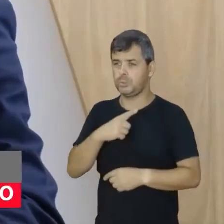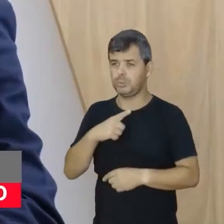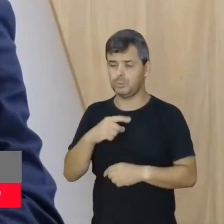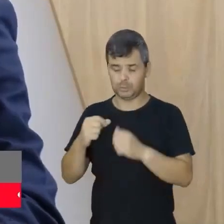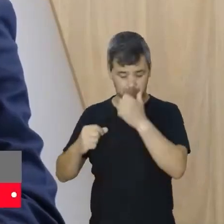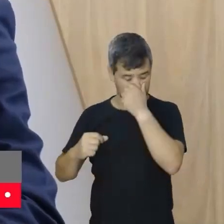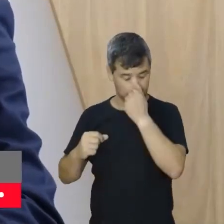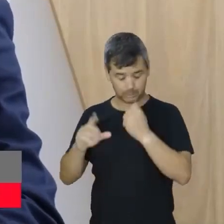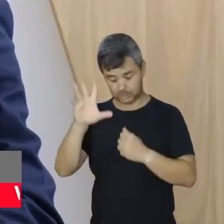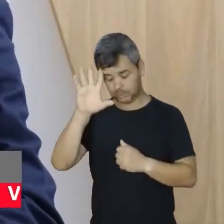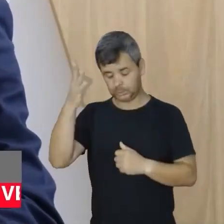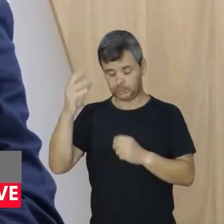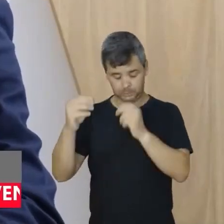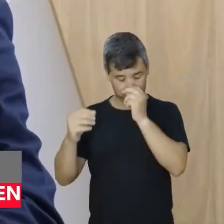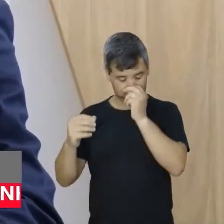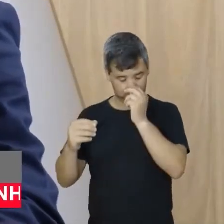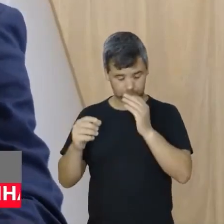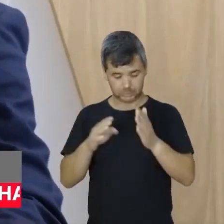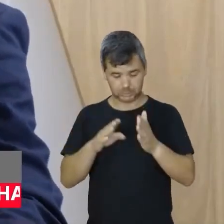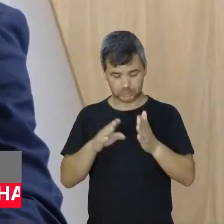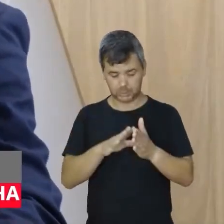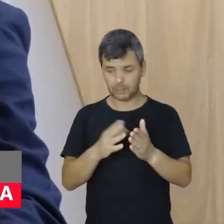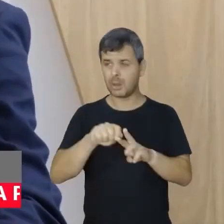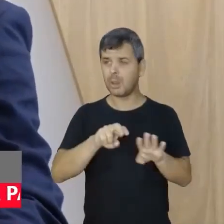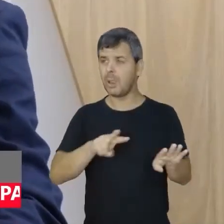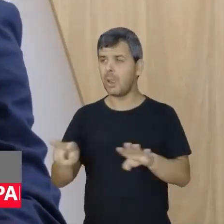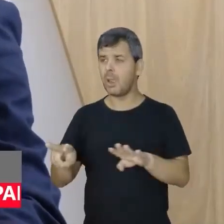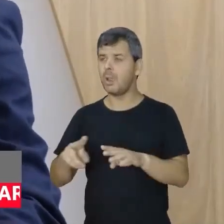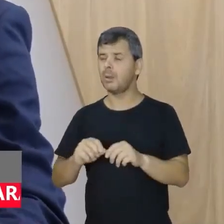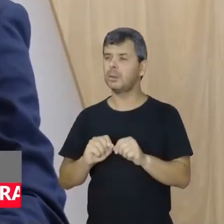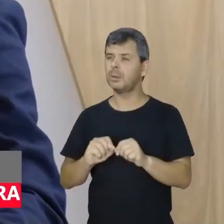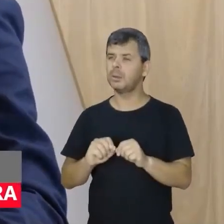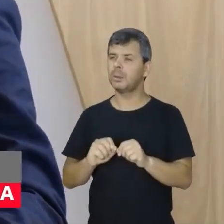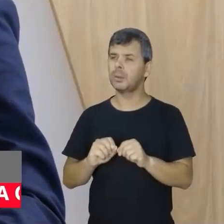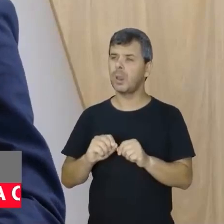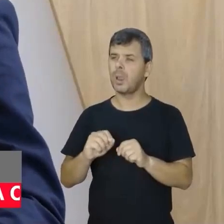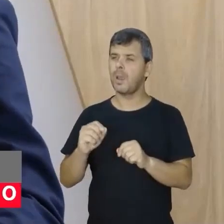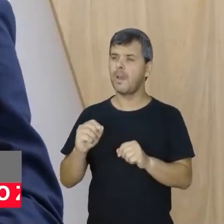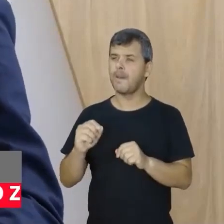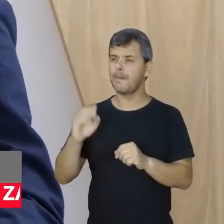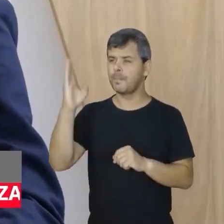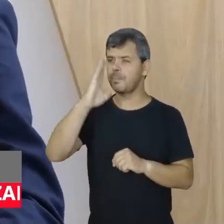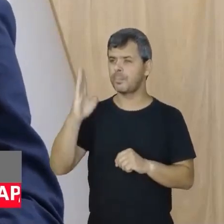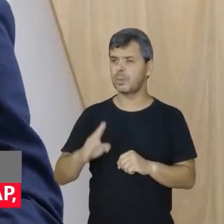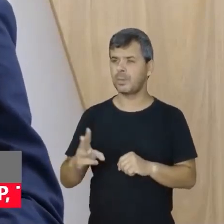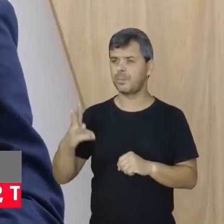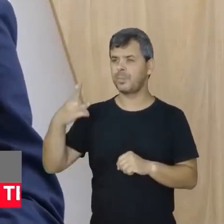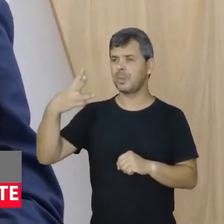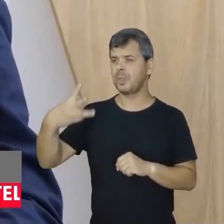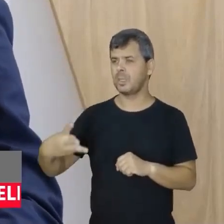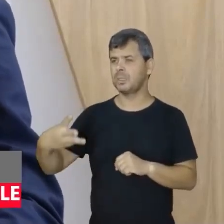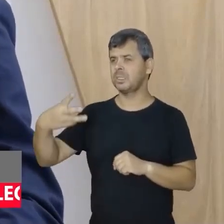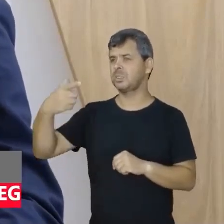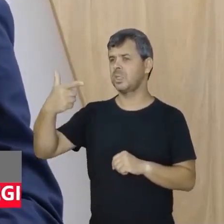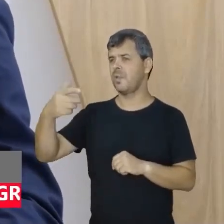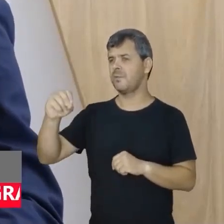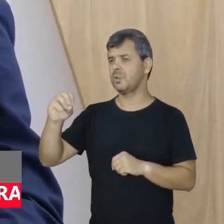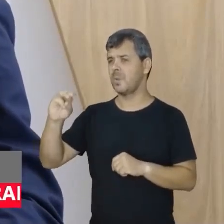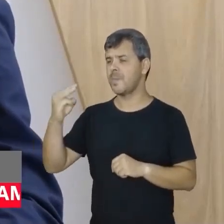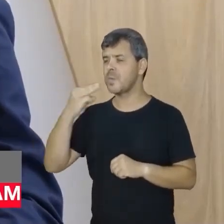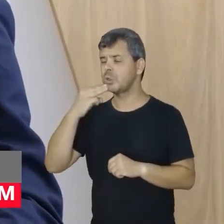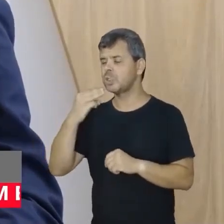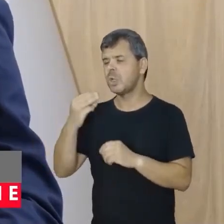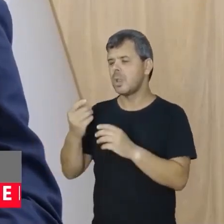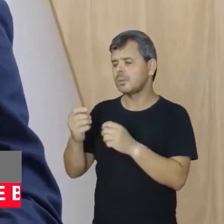estamos concluímos já o ano agrícola deste ano. O Brasil vai colher uma super safra, 320 milhões de toneladas de